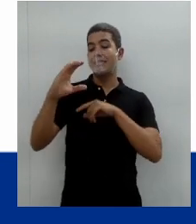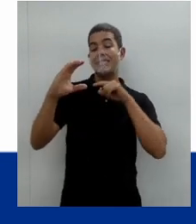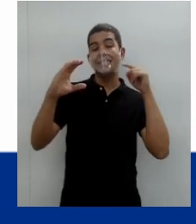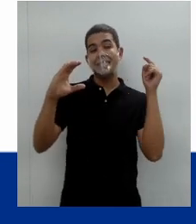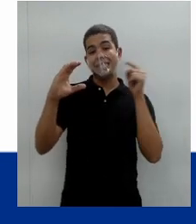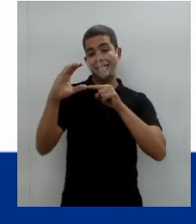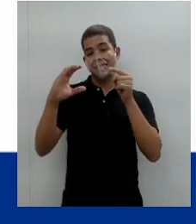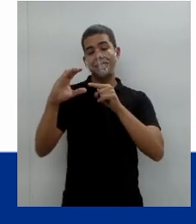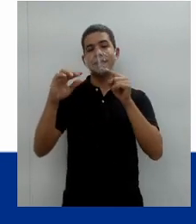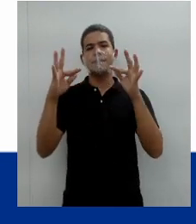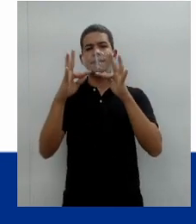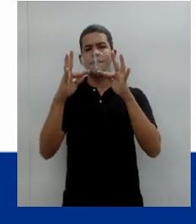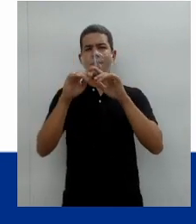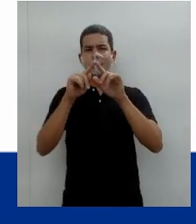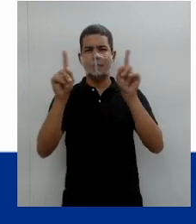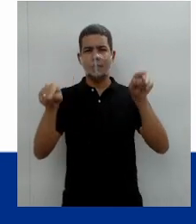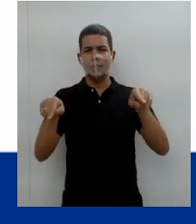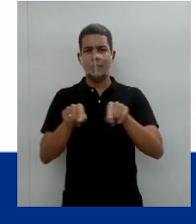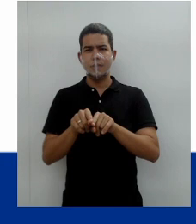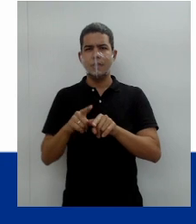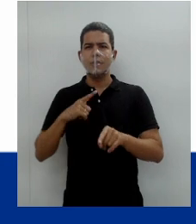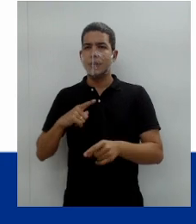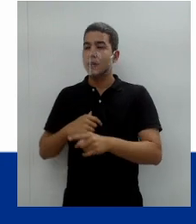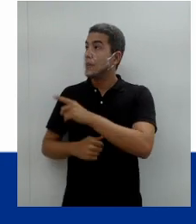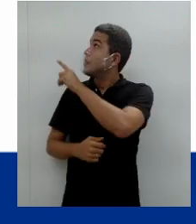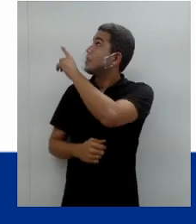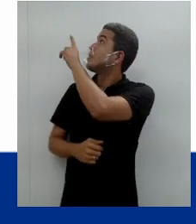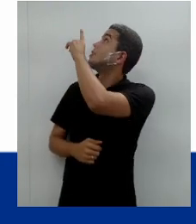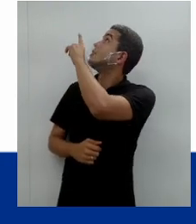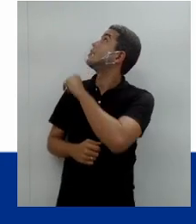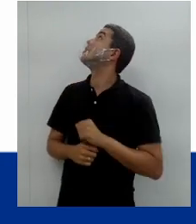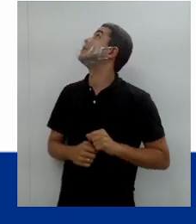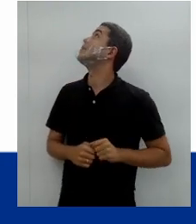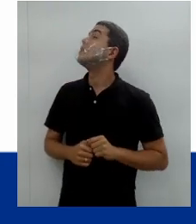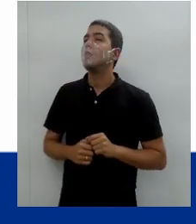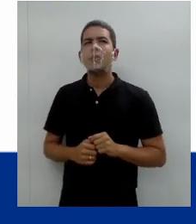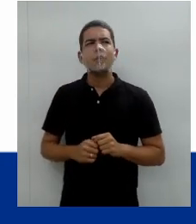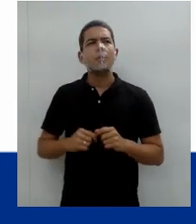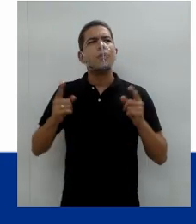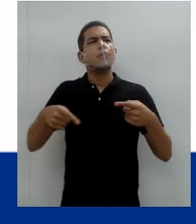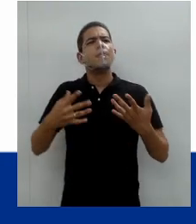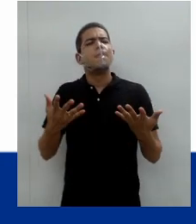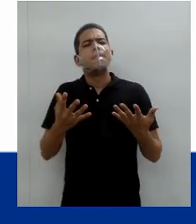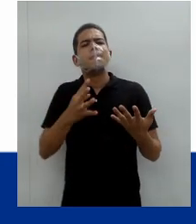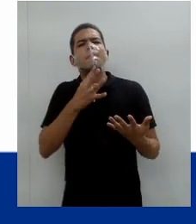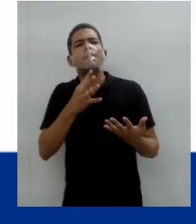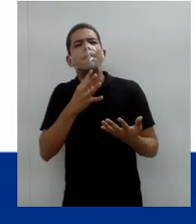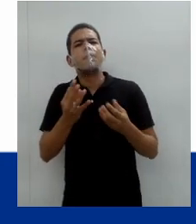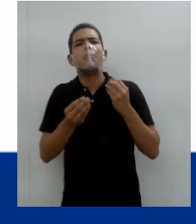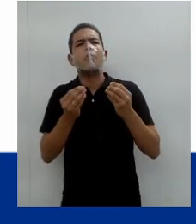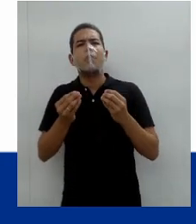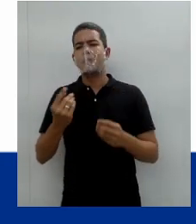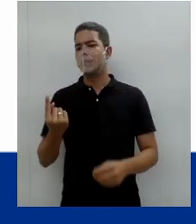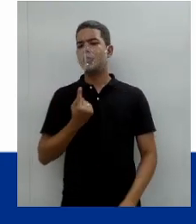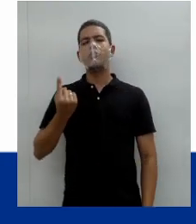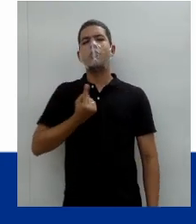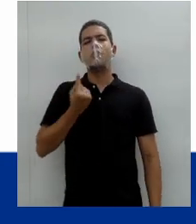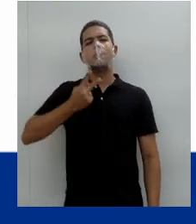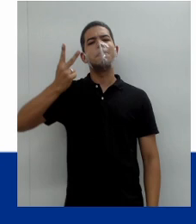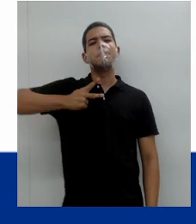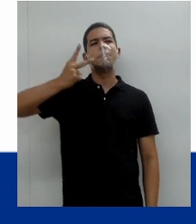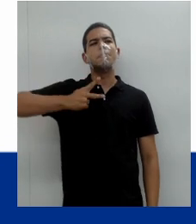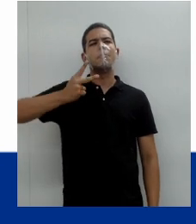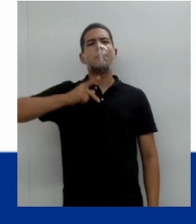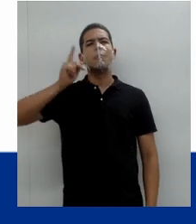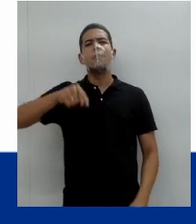função quadrática, como está escrita do lado aí em vermelho para você, é conhecido como termo independente e indica